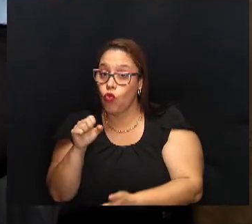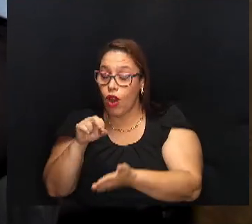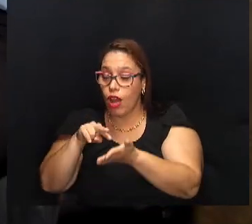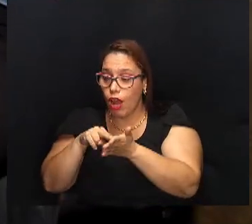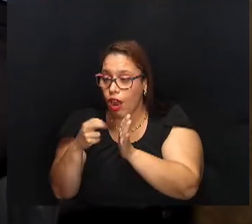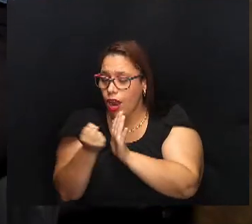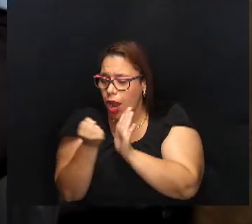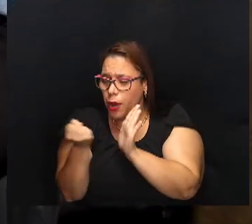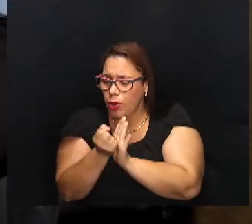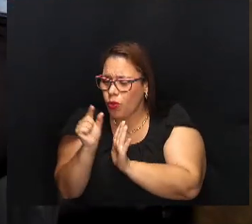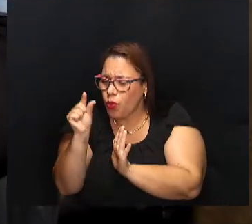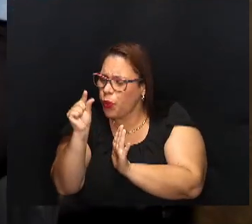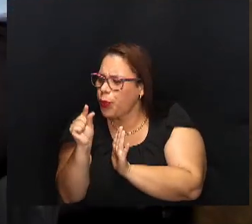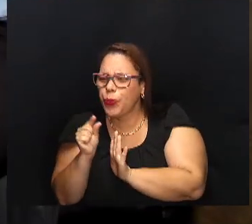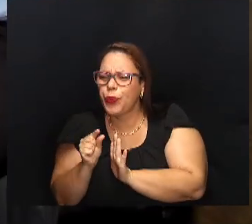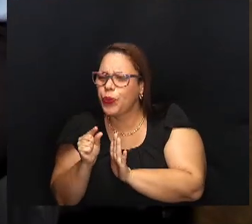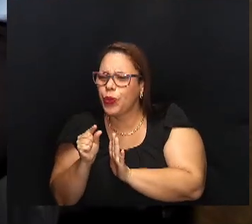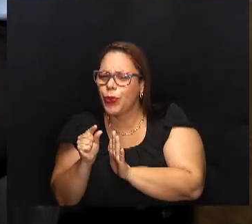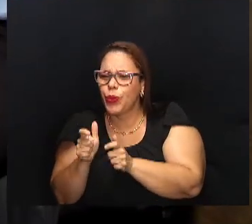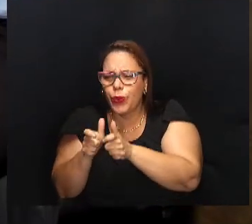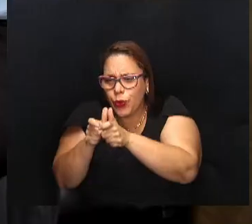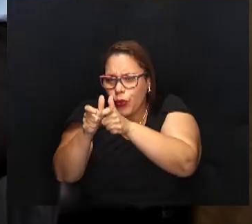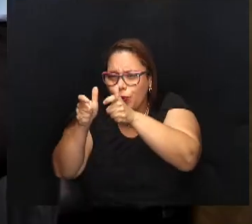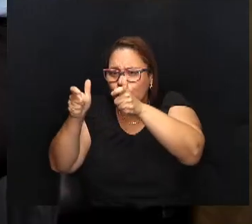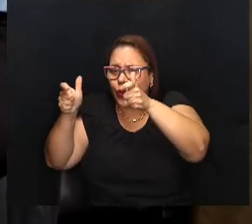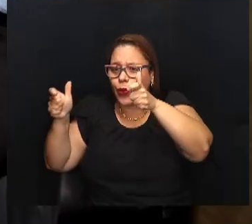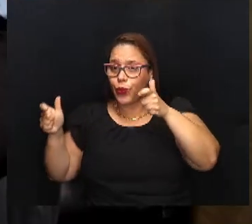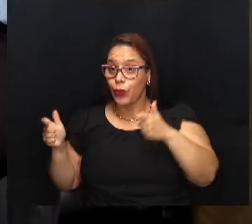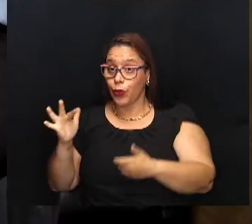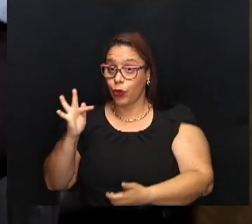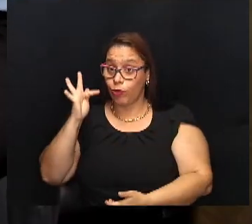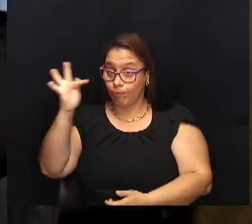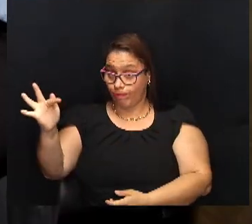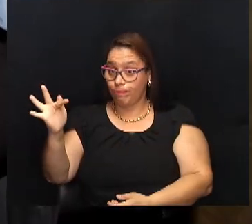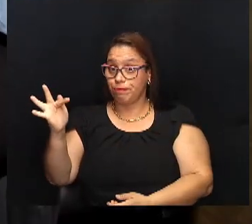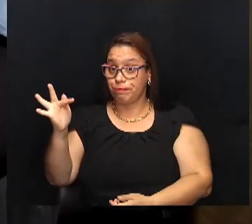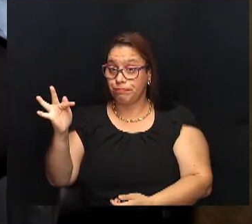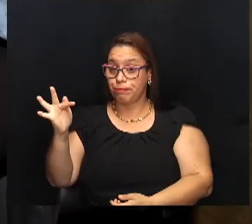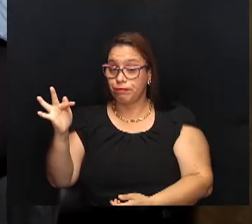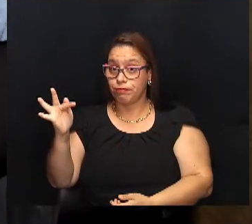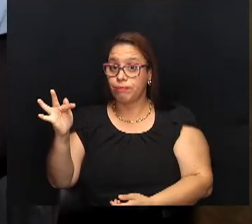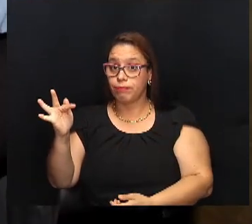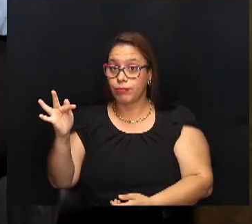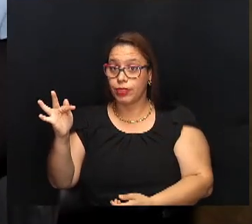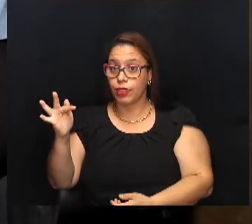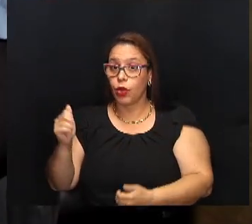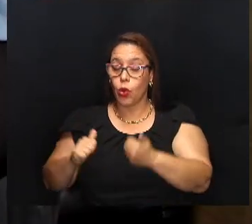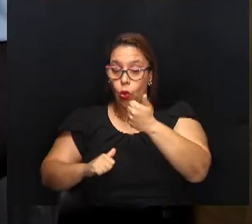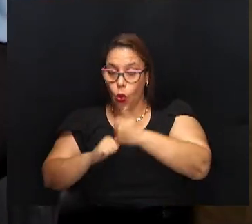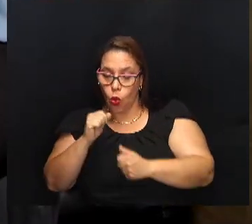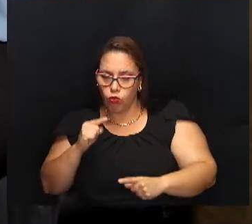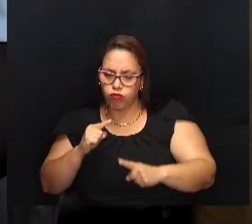né, e isso pode crescer eventualmente. A pessoa ela pode se tornar, né, um atleta